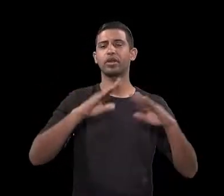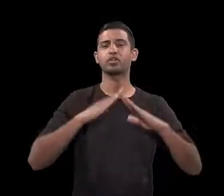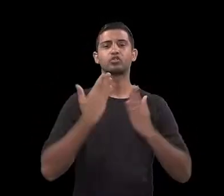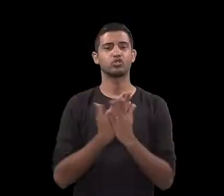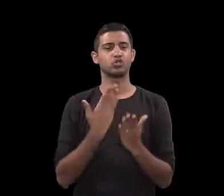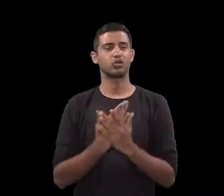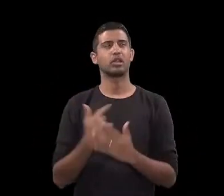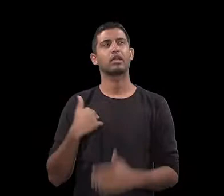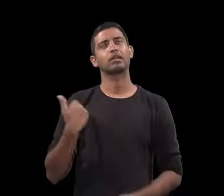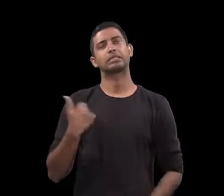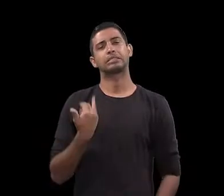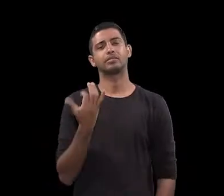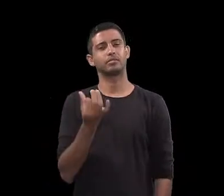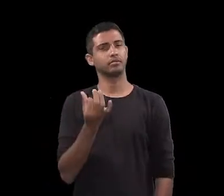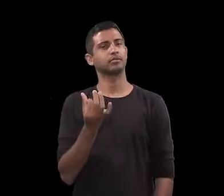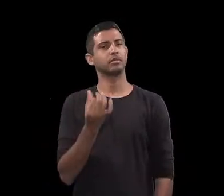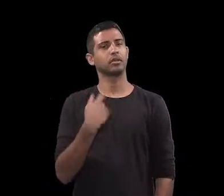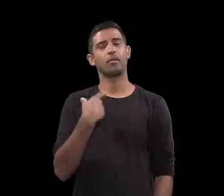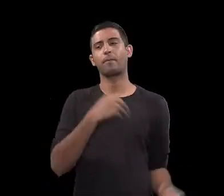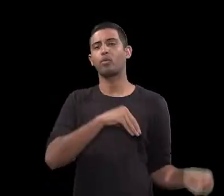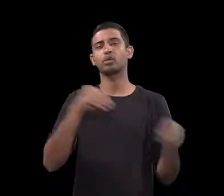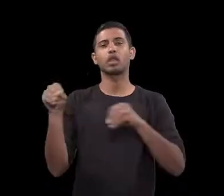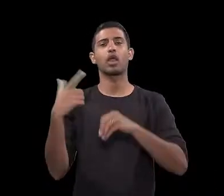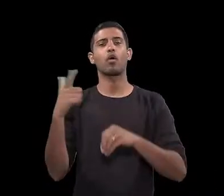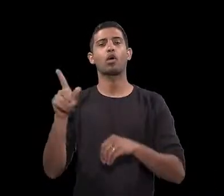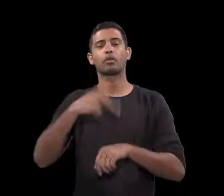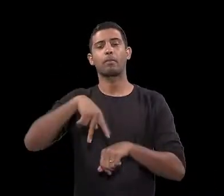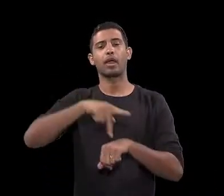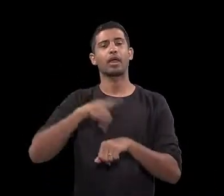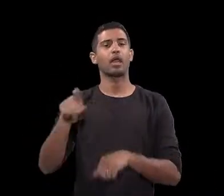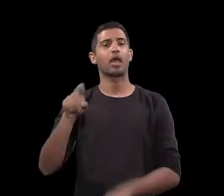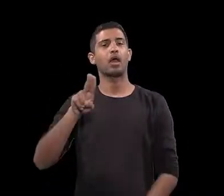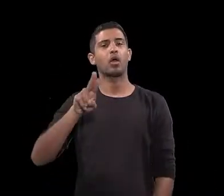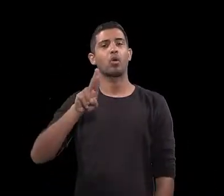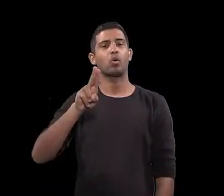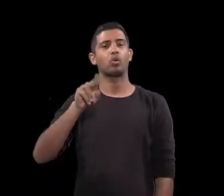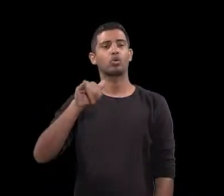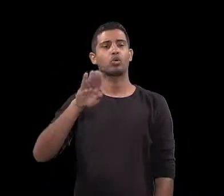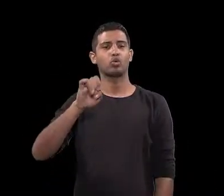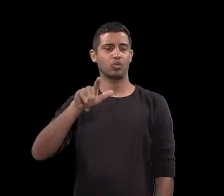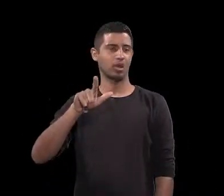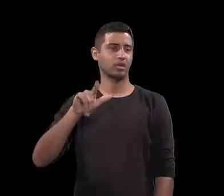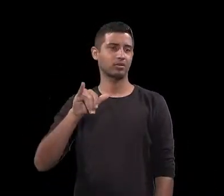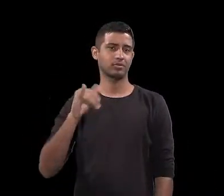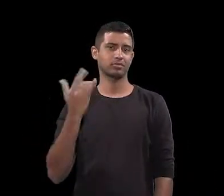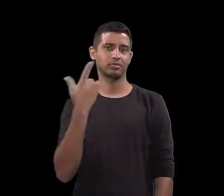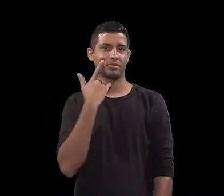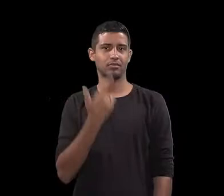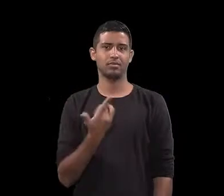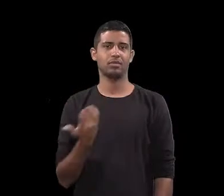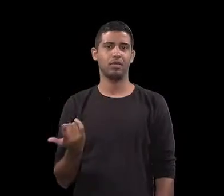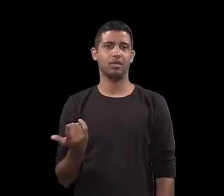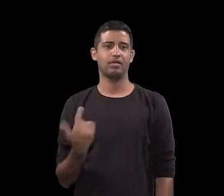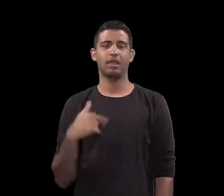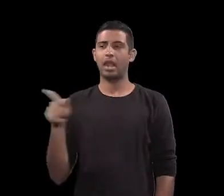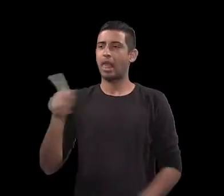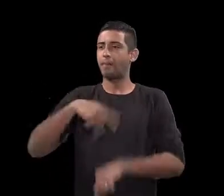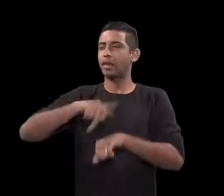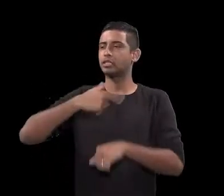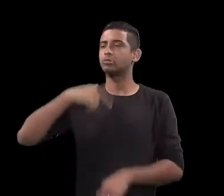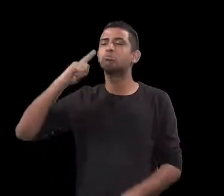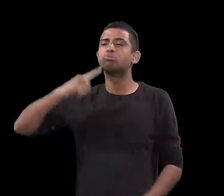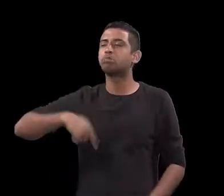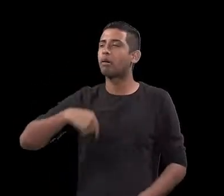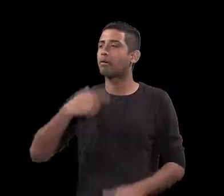intercâmbio escolar quando eu tinha 16 anos e fui para o Uruguai. Não sabia nada do Uruguai, mas era